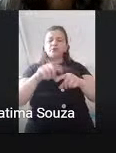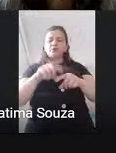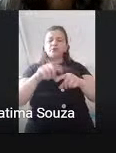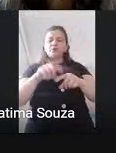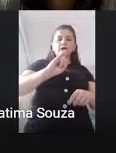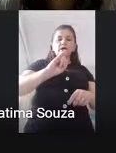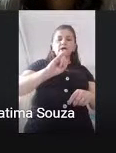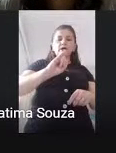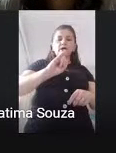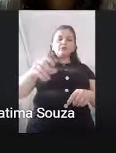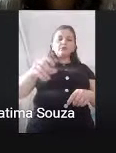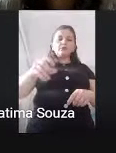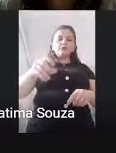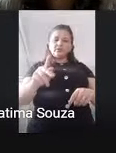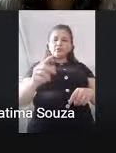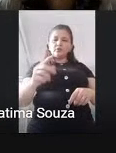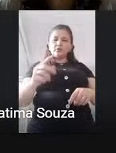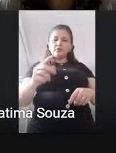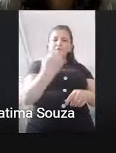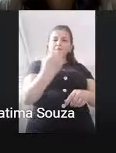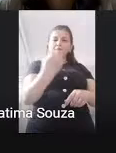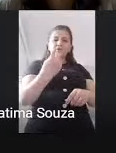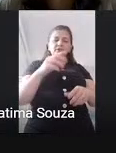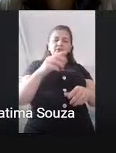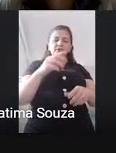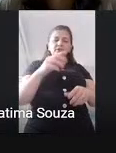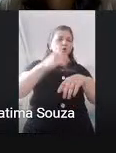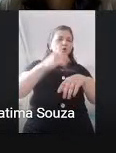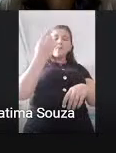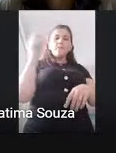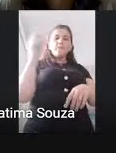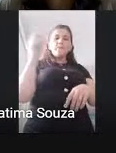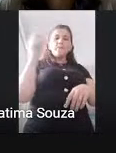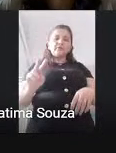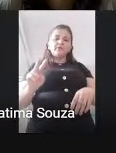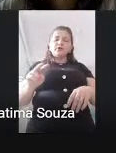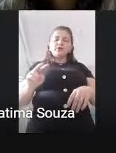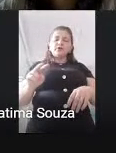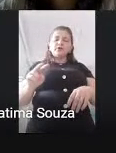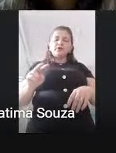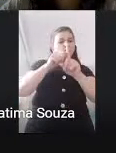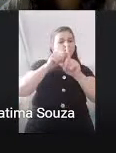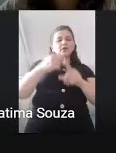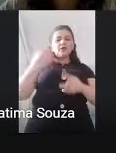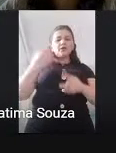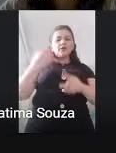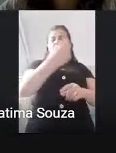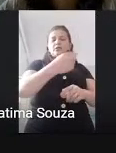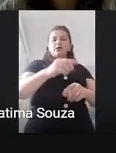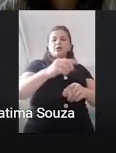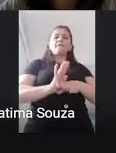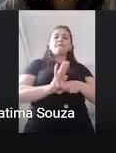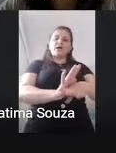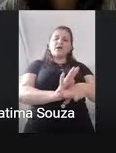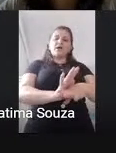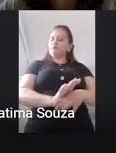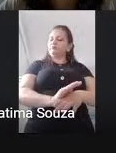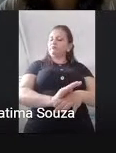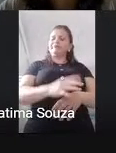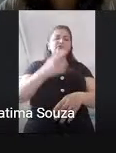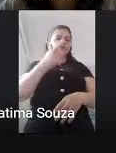vez no mês em cada bairro e não vai conseguir dar conta de uma população que é bastante flutuante e